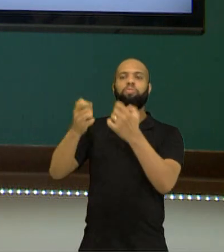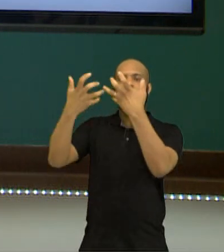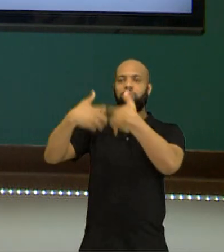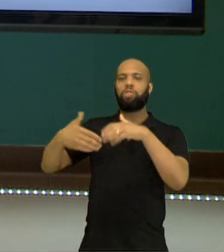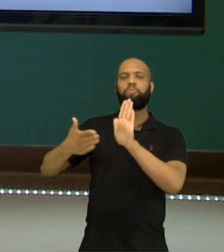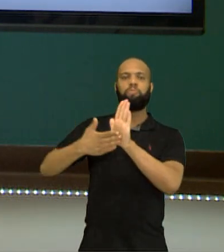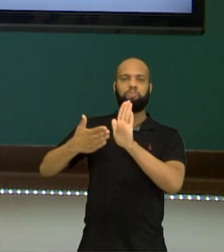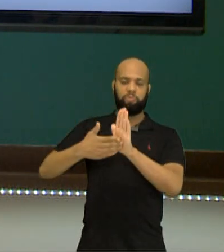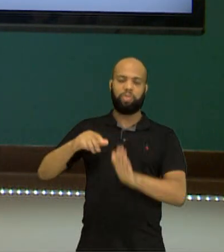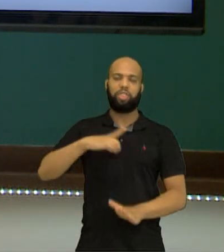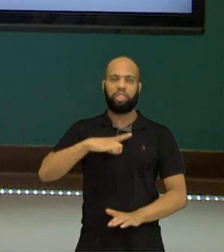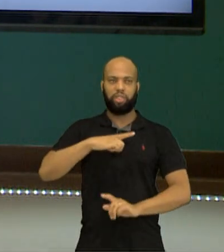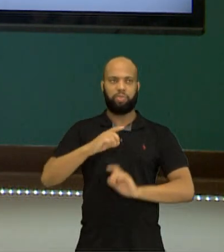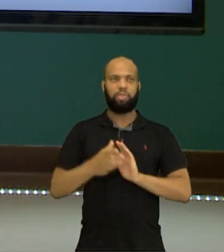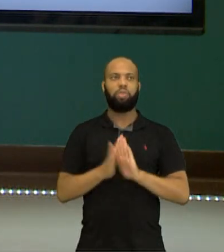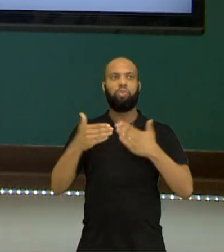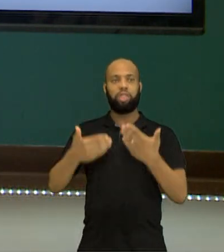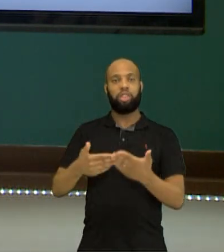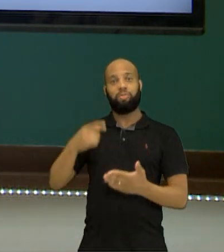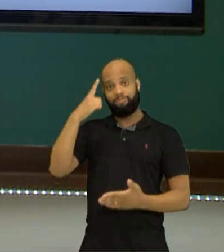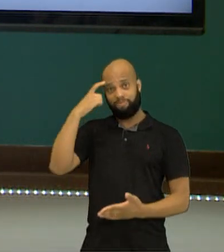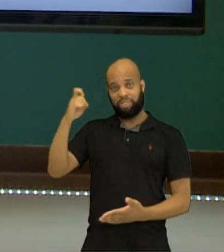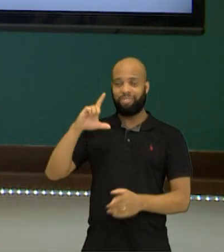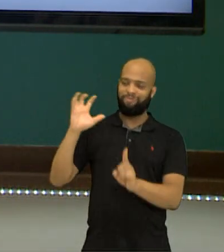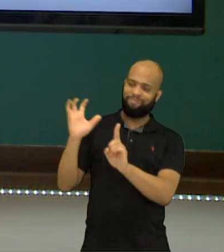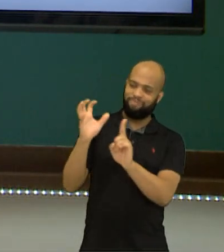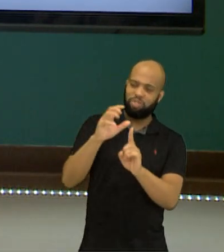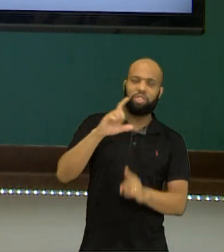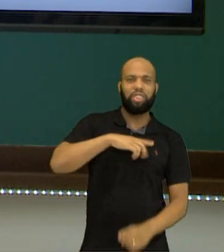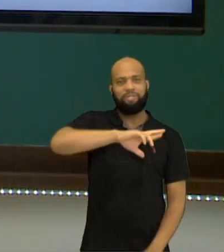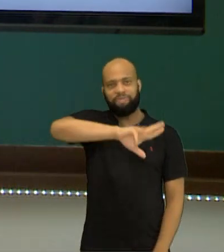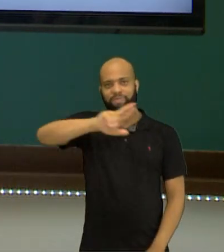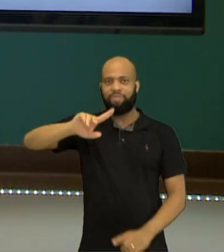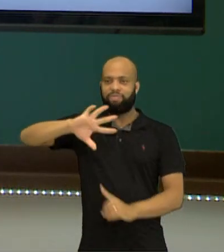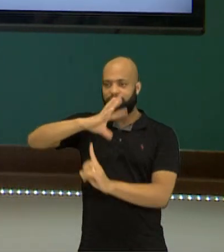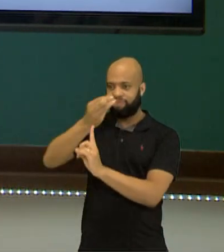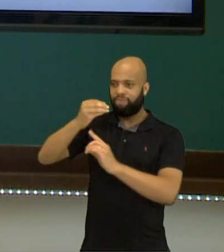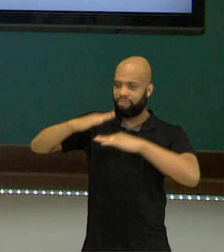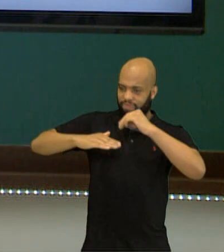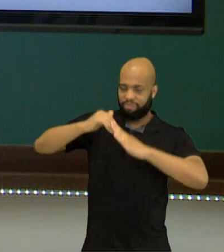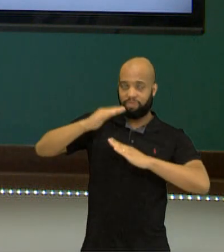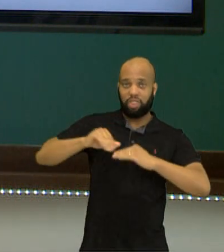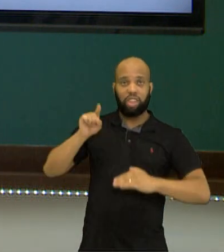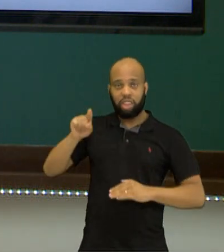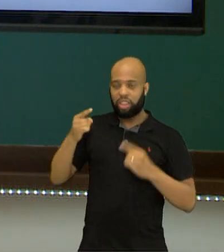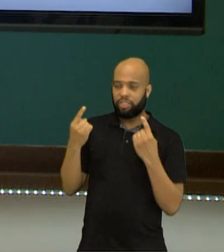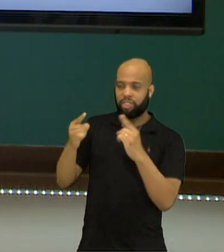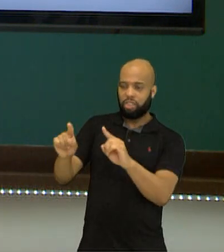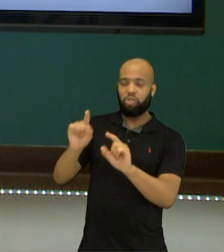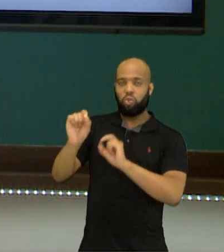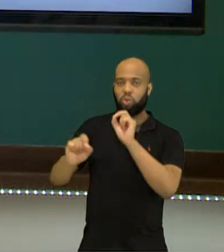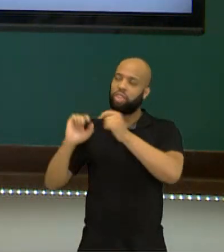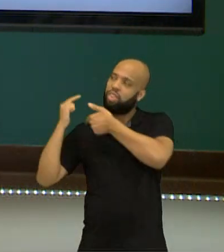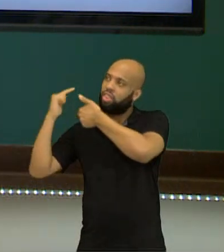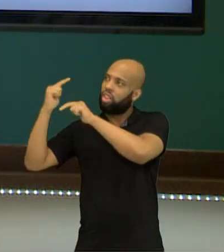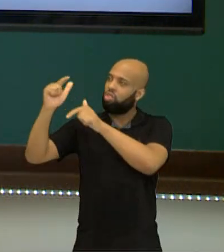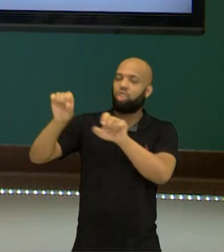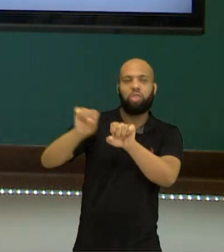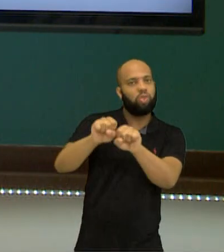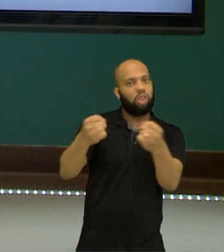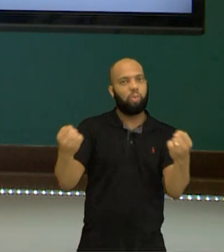por trás. Uma ideia que influenciou inúmeros artistas desde então. Marcel Duchamp desafiou as definições tradicionais da arte com